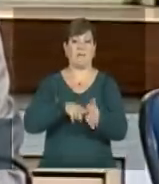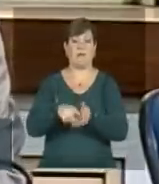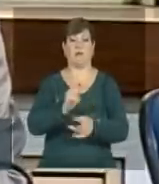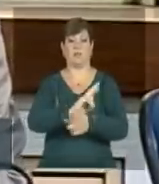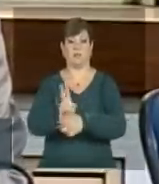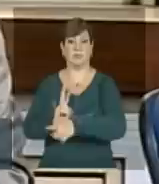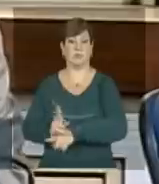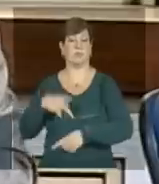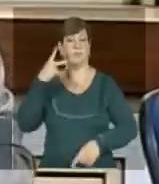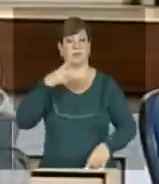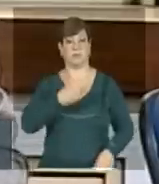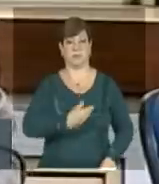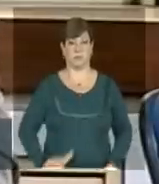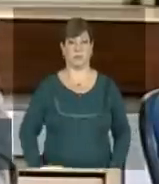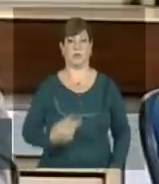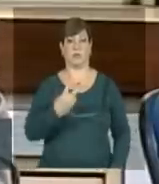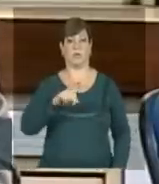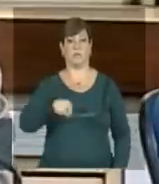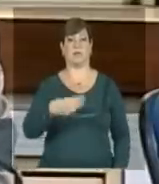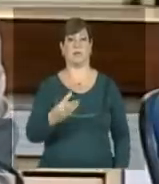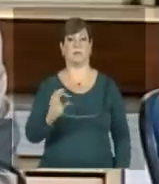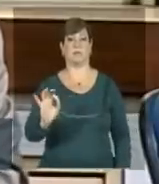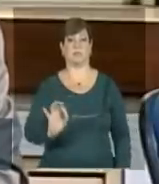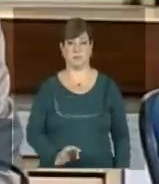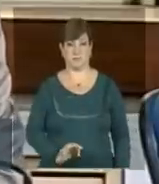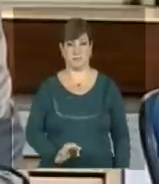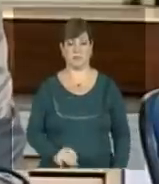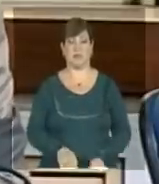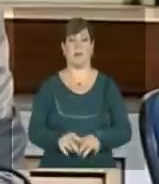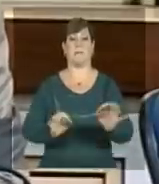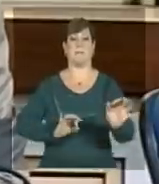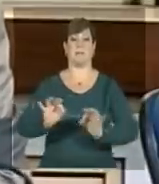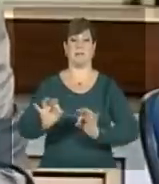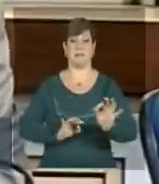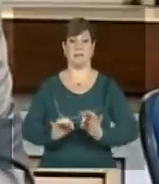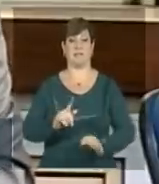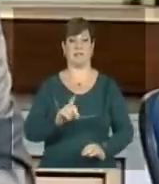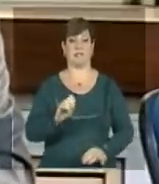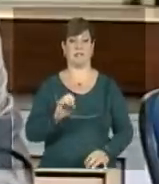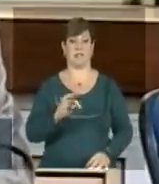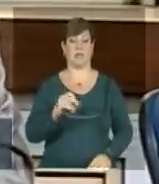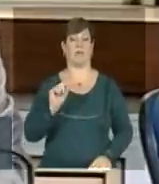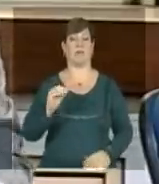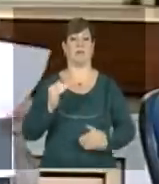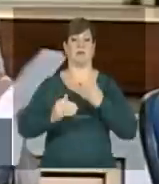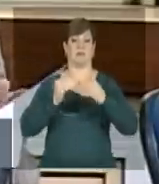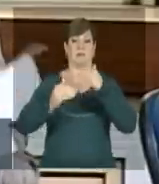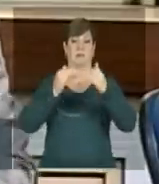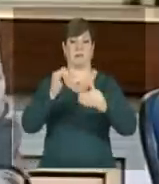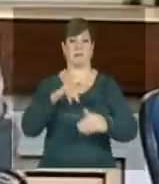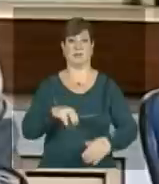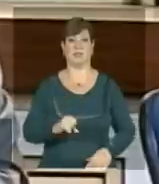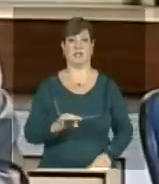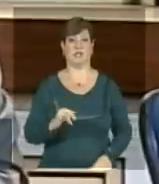monitoramento de políticas públicas, 2,3%. Planejamento, gestão e desenvolvimento